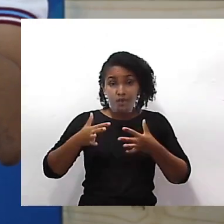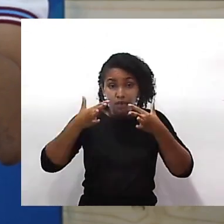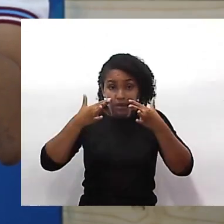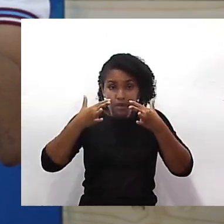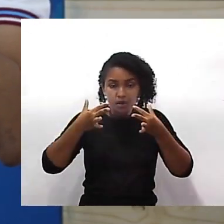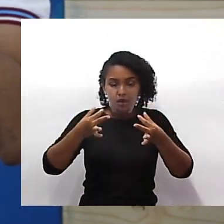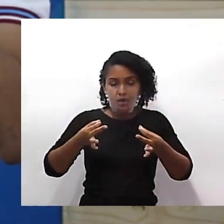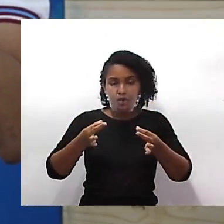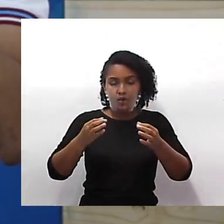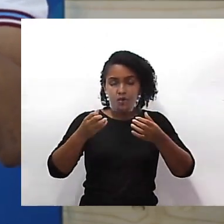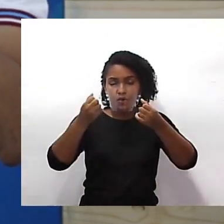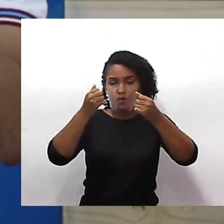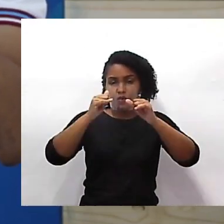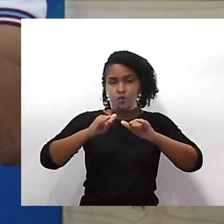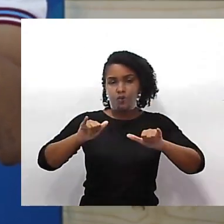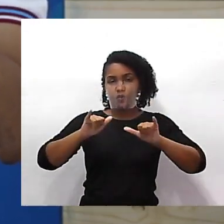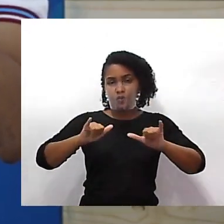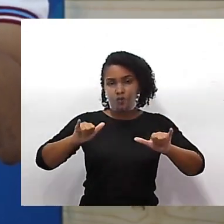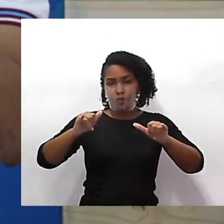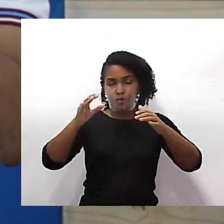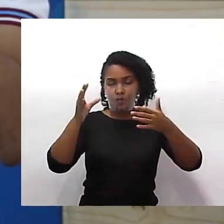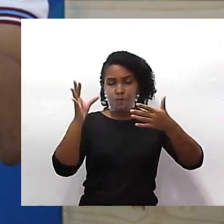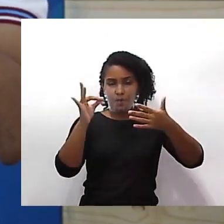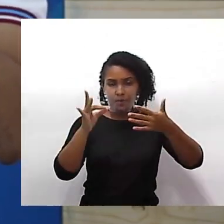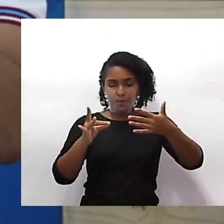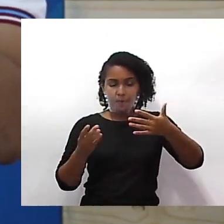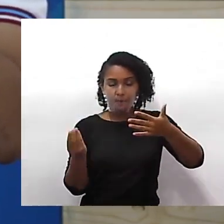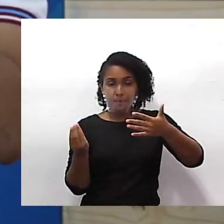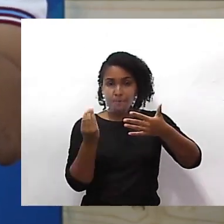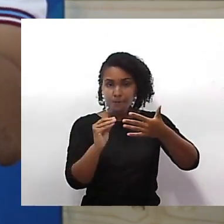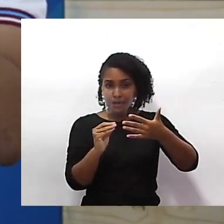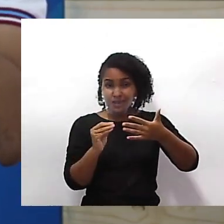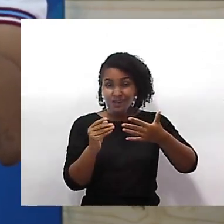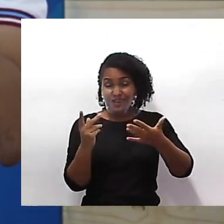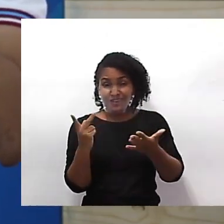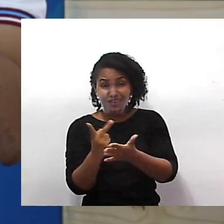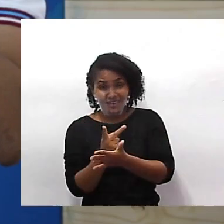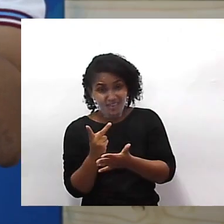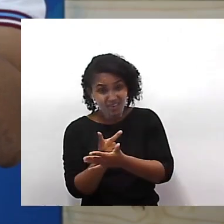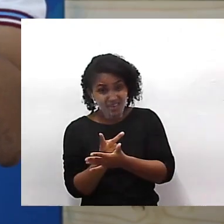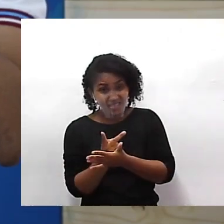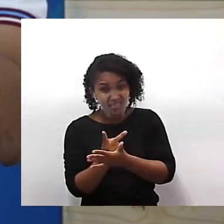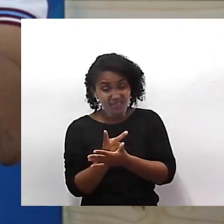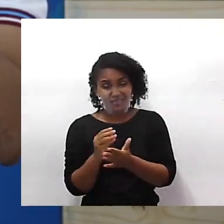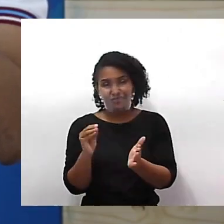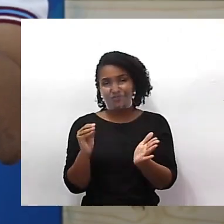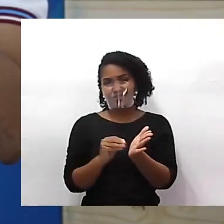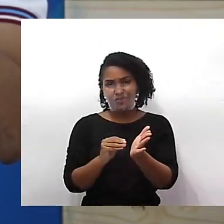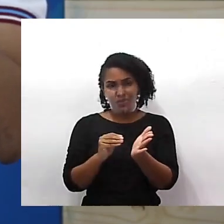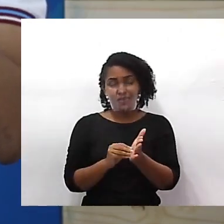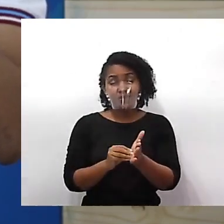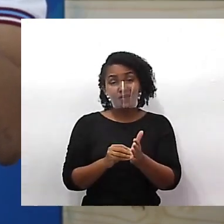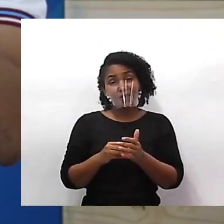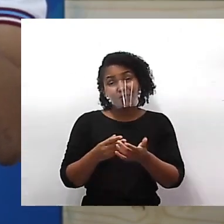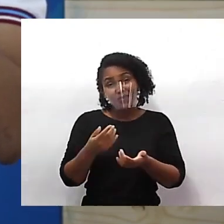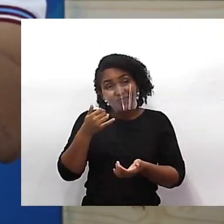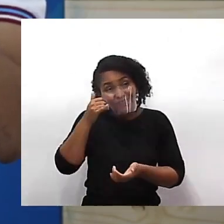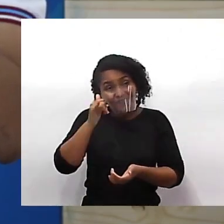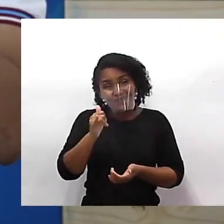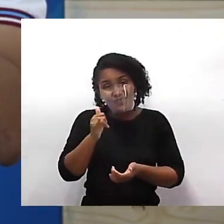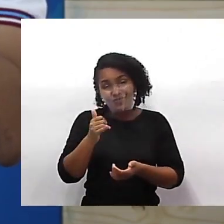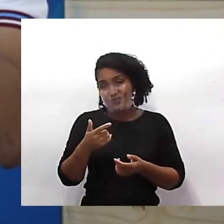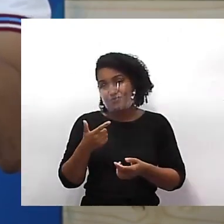no preenchimento do formulário. Qualquer informação errada ou incompleta poderá inviabilizar